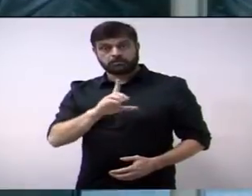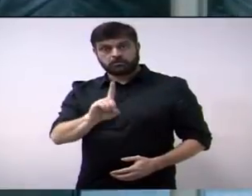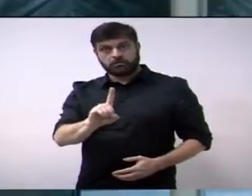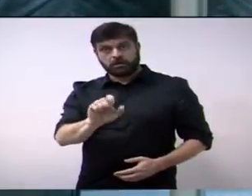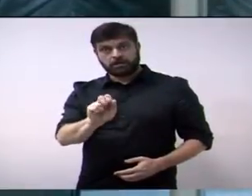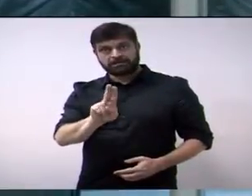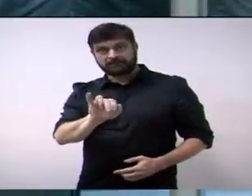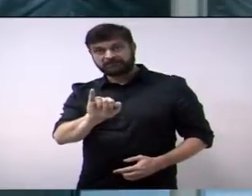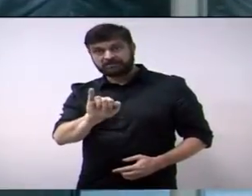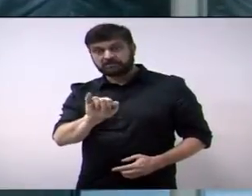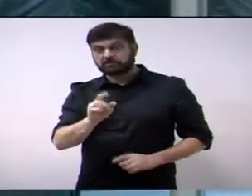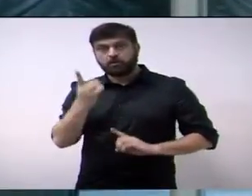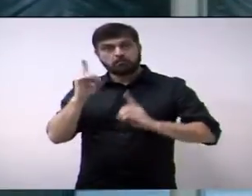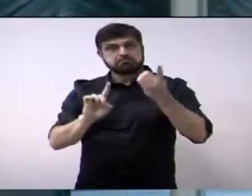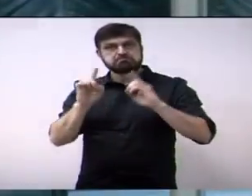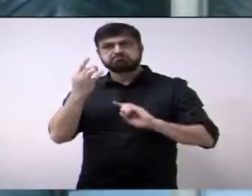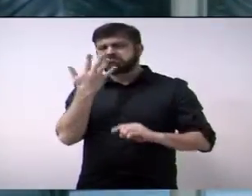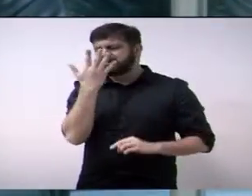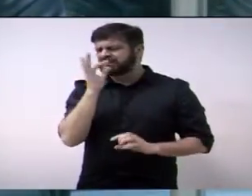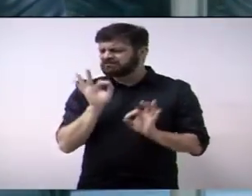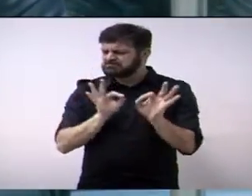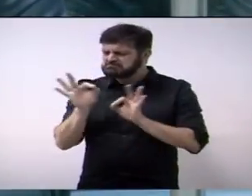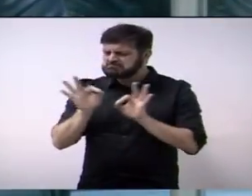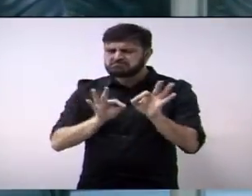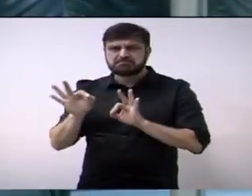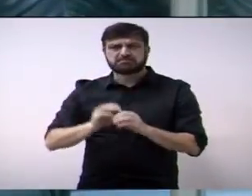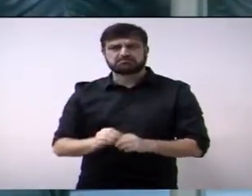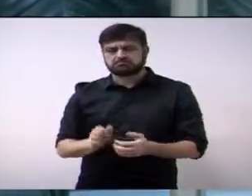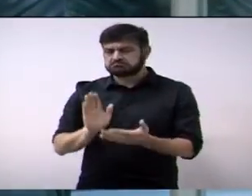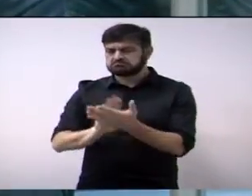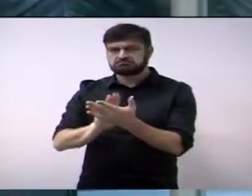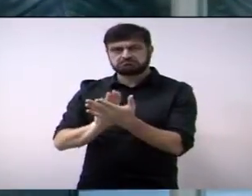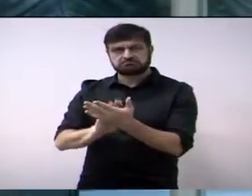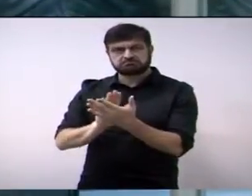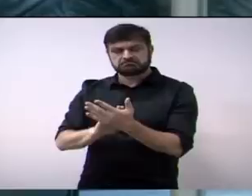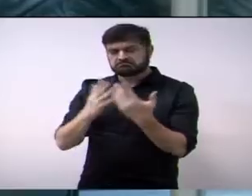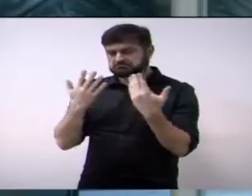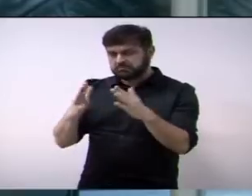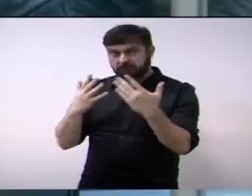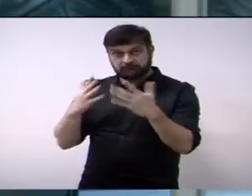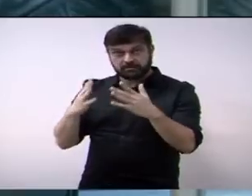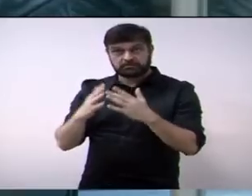pela festa maravilhosa que ele proporcionou à nossa cidade aí. Foi bacana a festa.